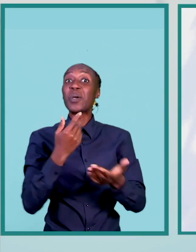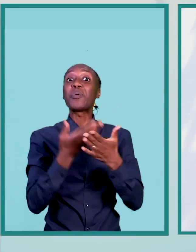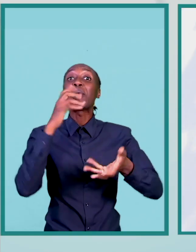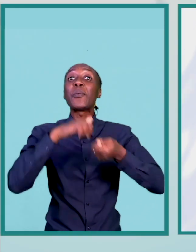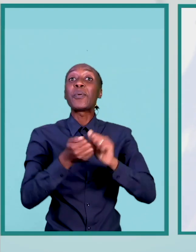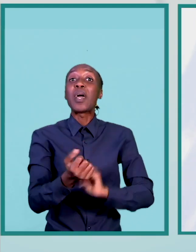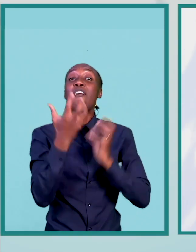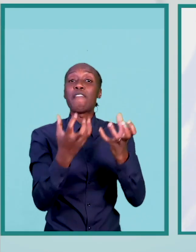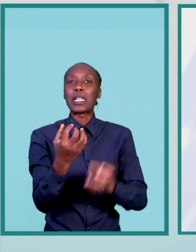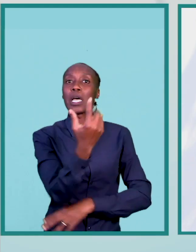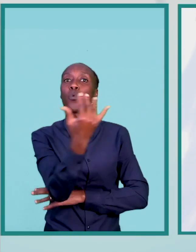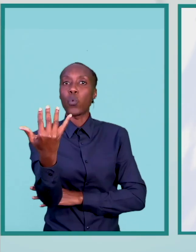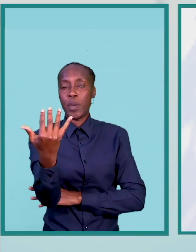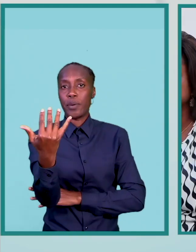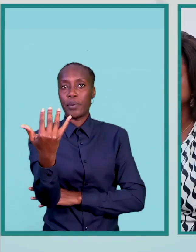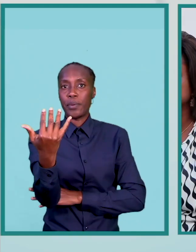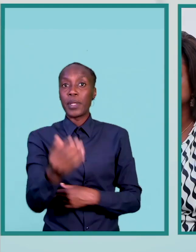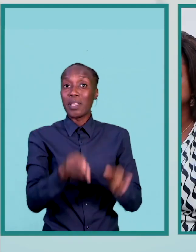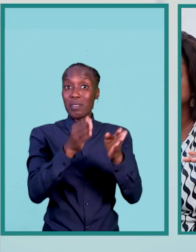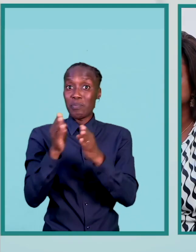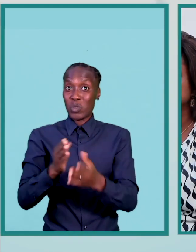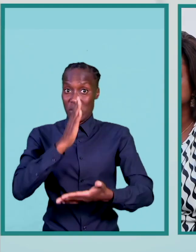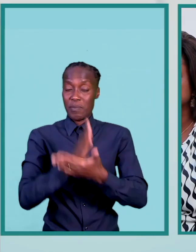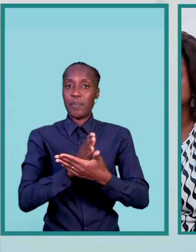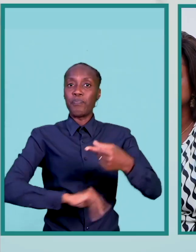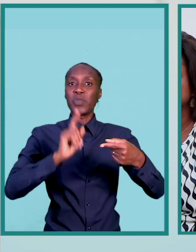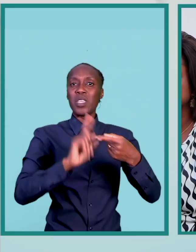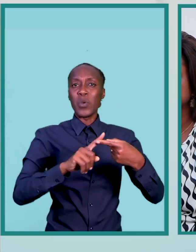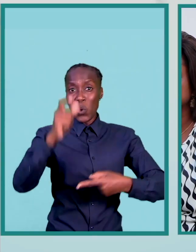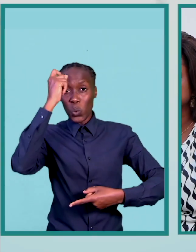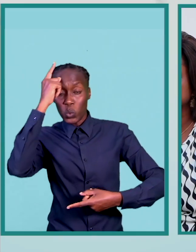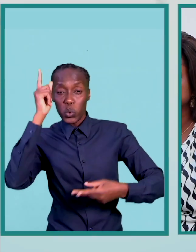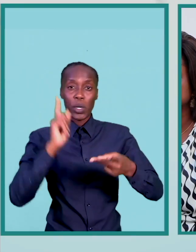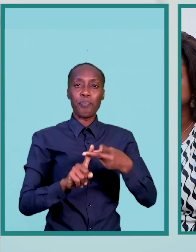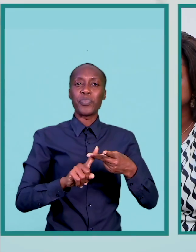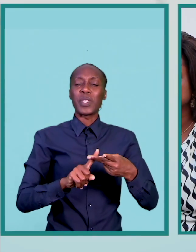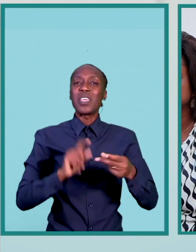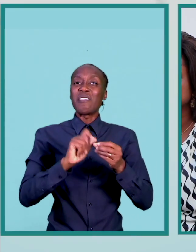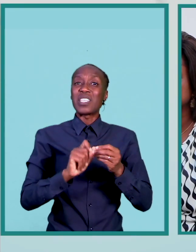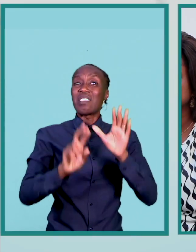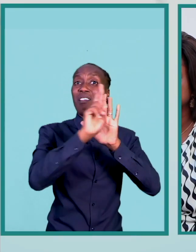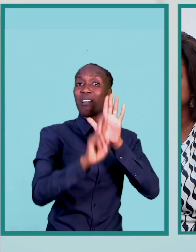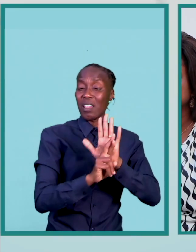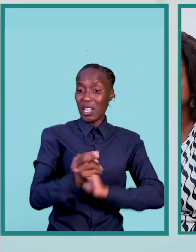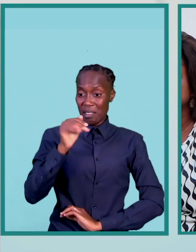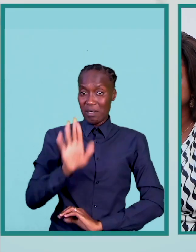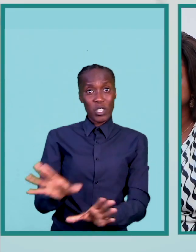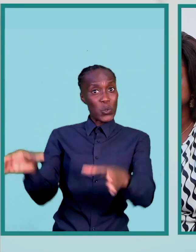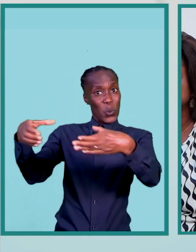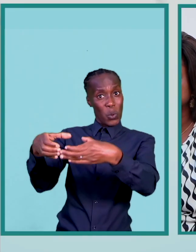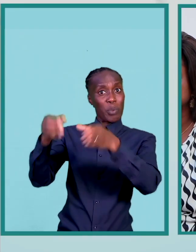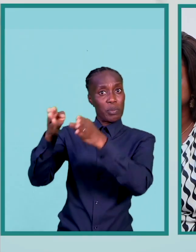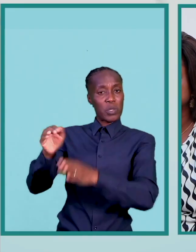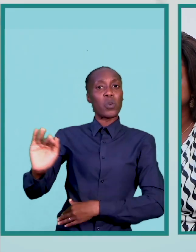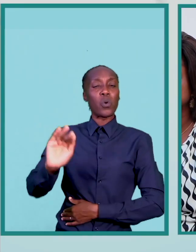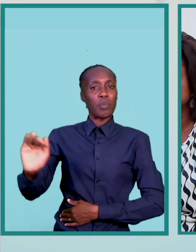implementação das políticas. Não temos número de casos, porque estes pressupostos, valores culturais, normas costumeiras, acabam vincando lá na